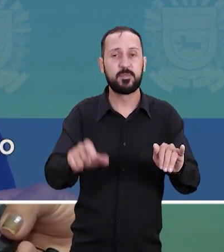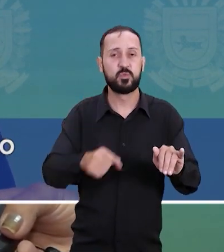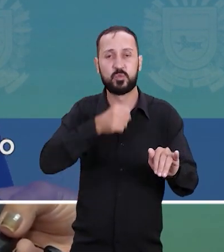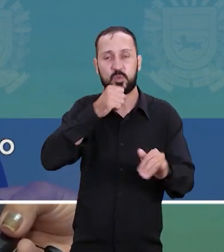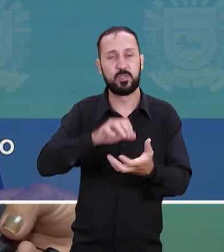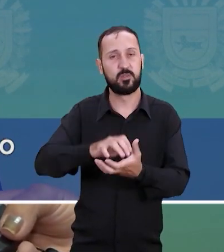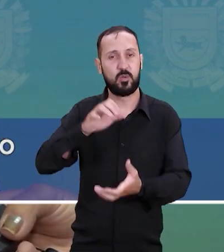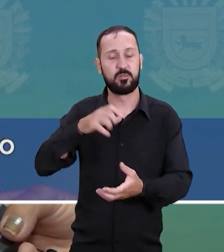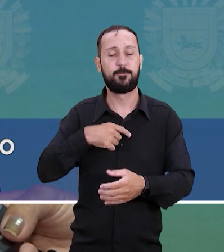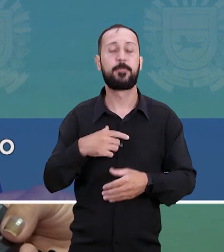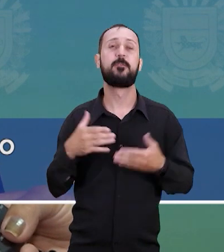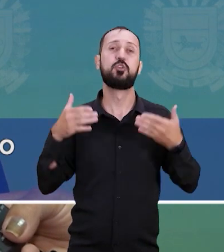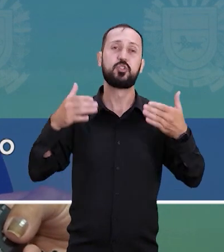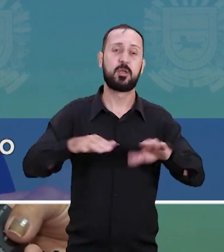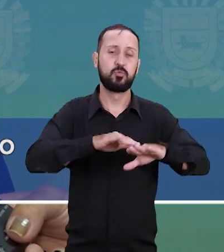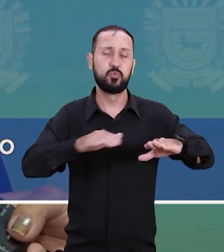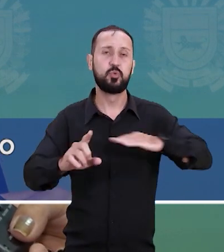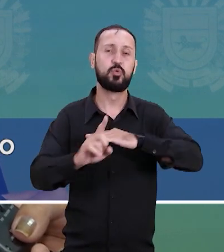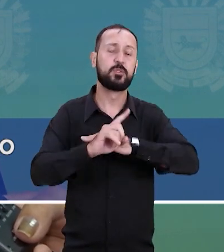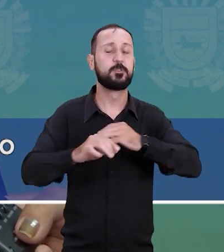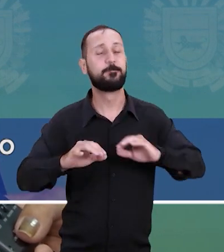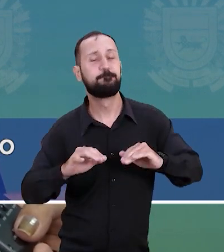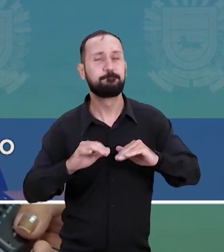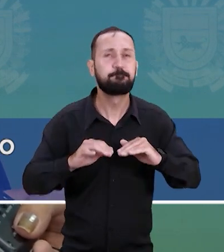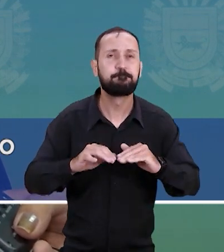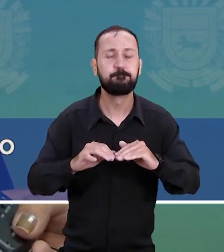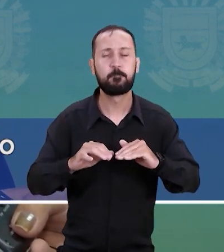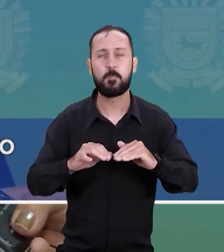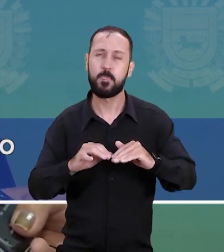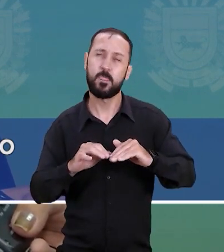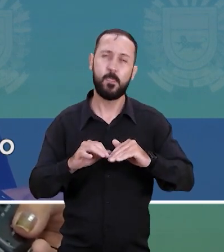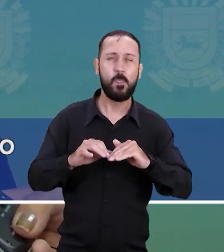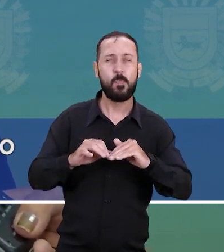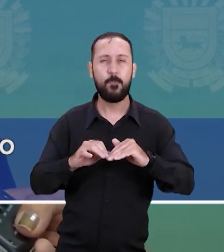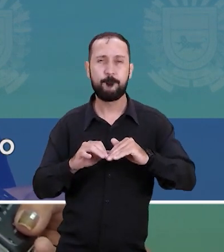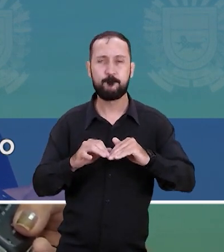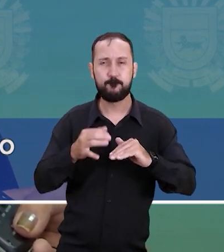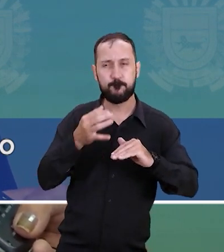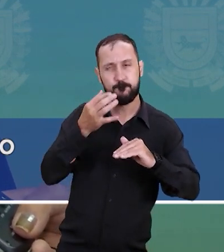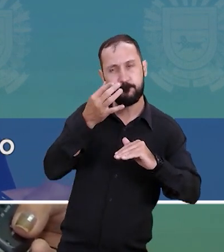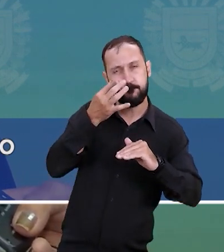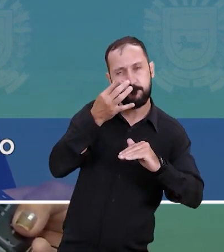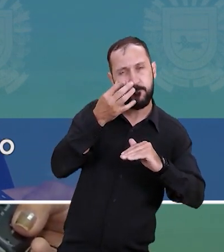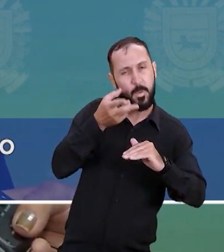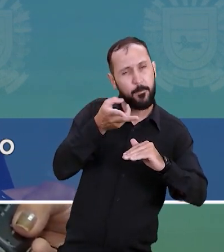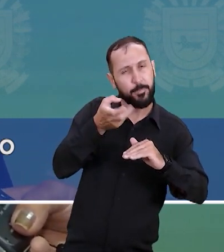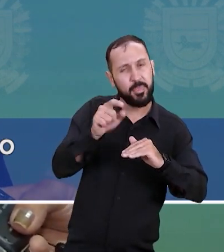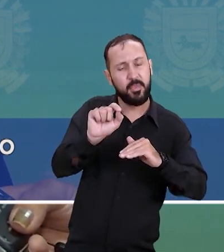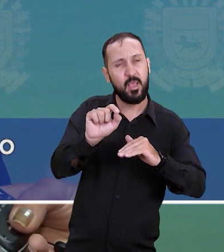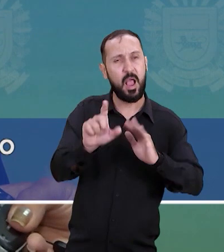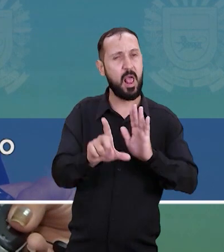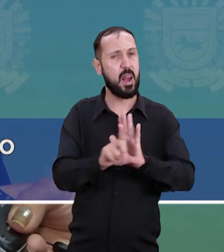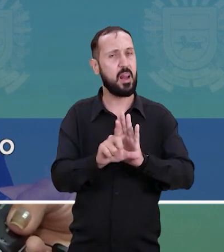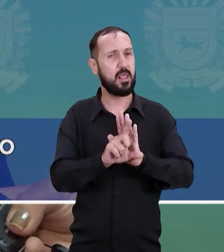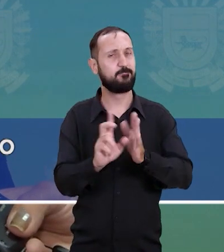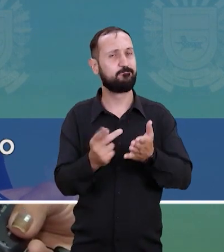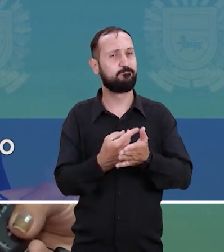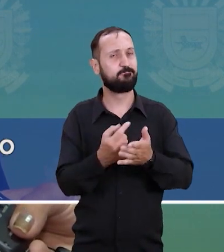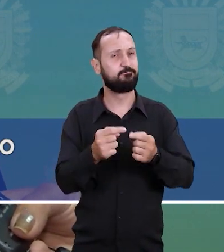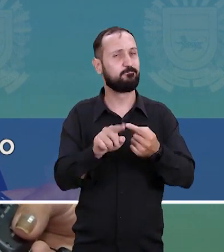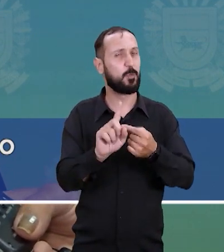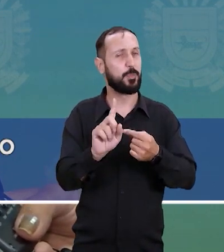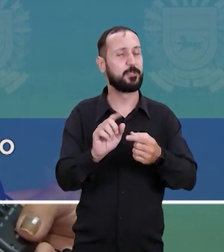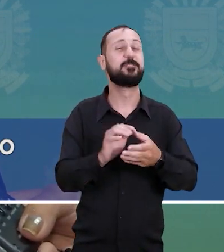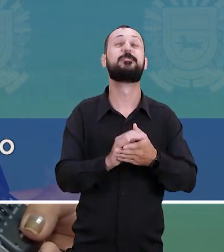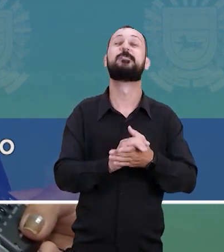informação para a pessoa idosa. Ele chega no guichê, sente que ou observa que a lei não está